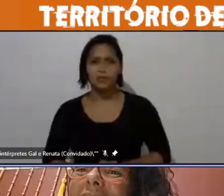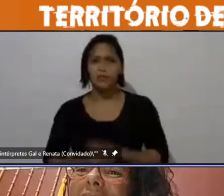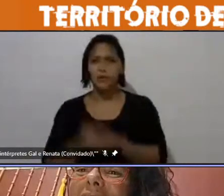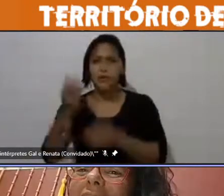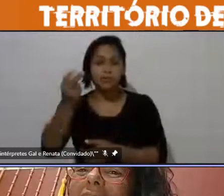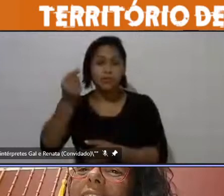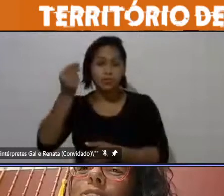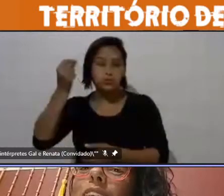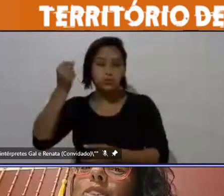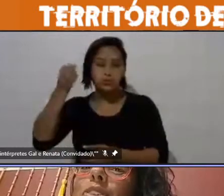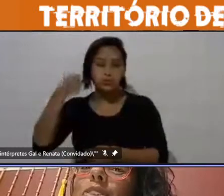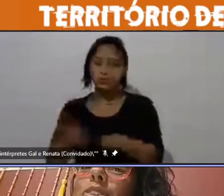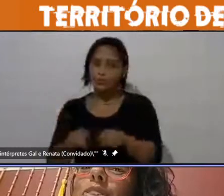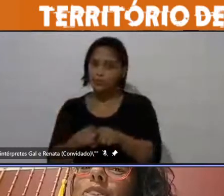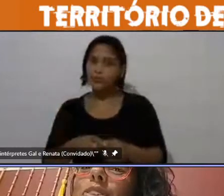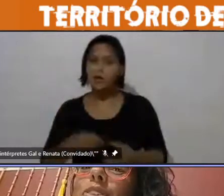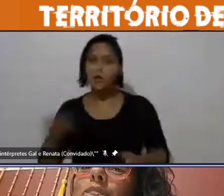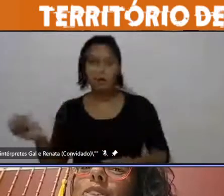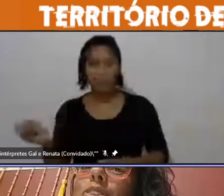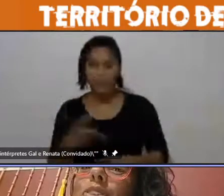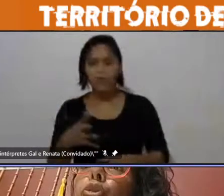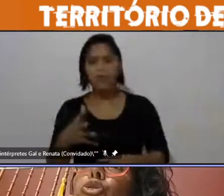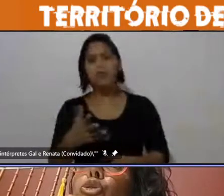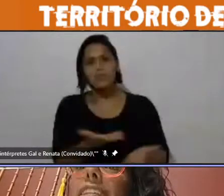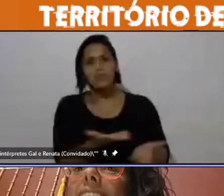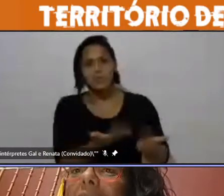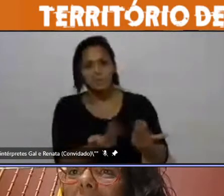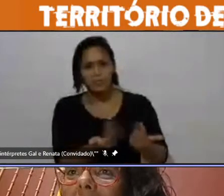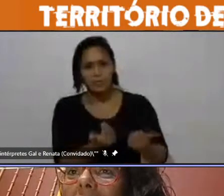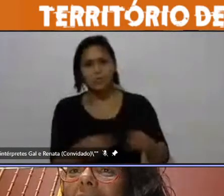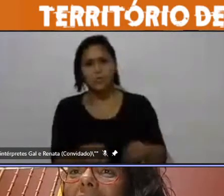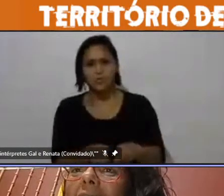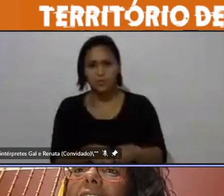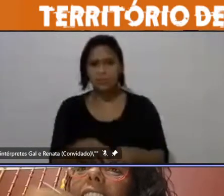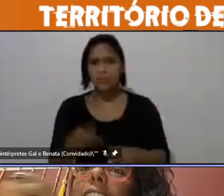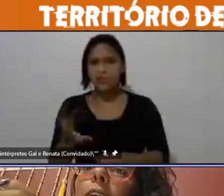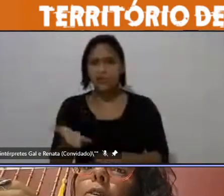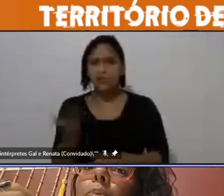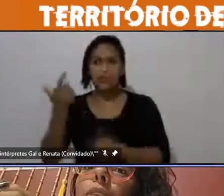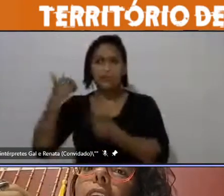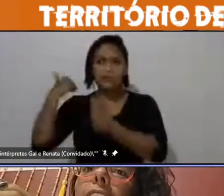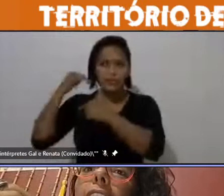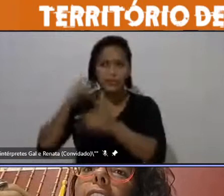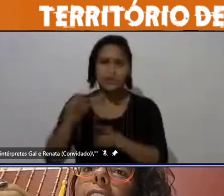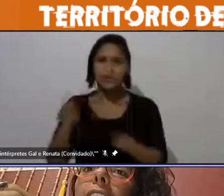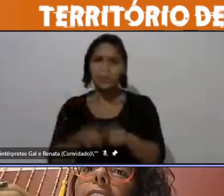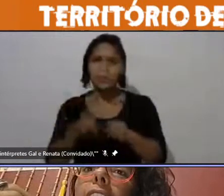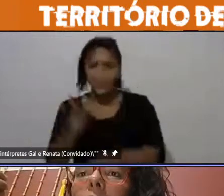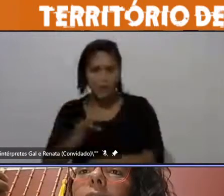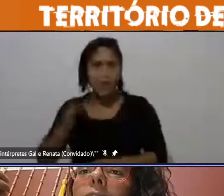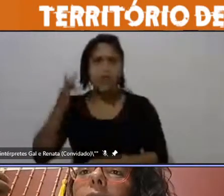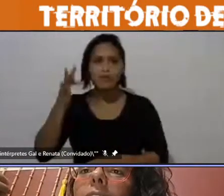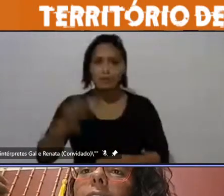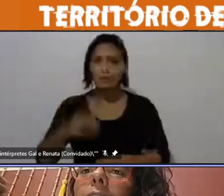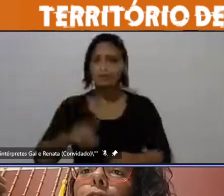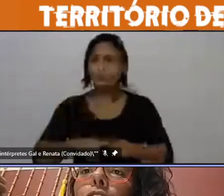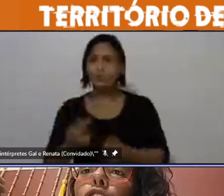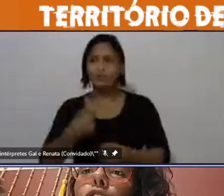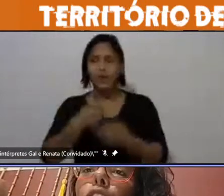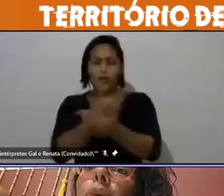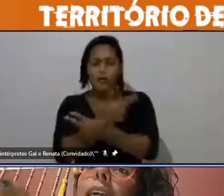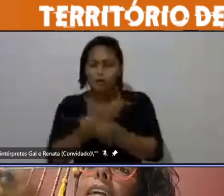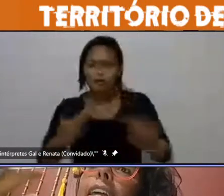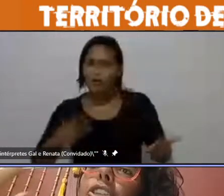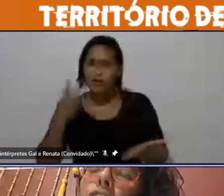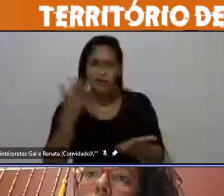antigas quanto modernas, são tão tradicionais como futuristas. Então, eu, muitas vezes,